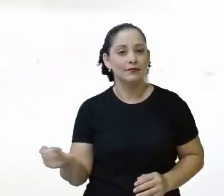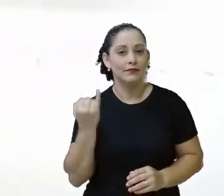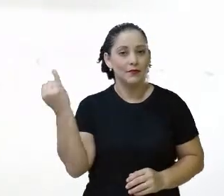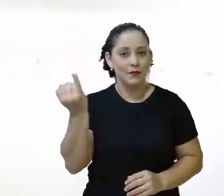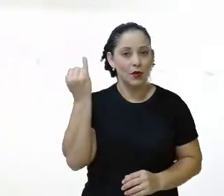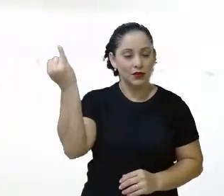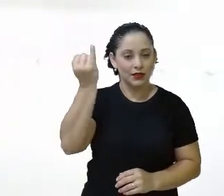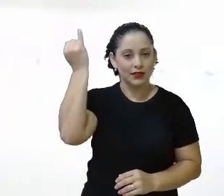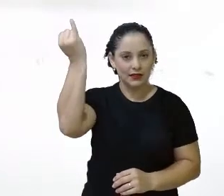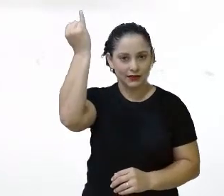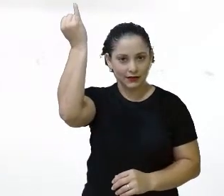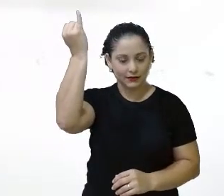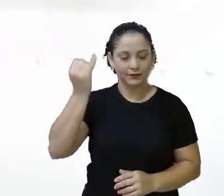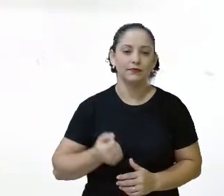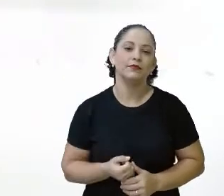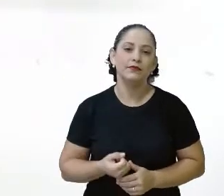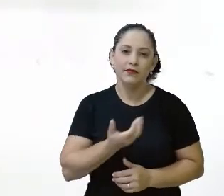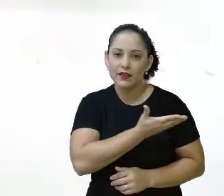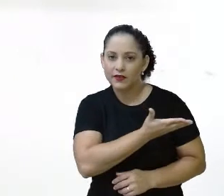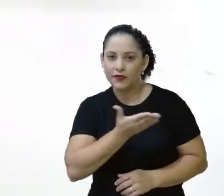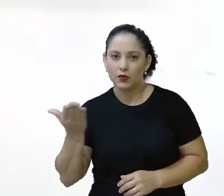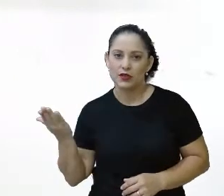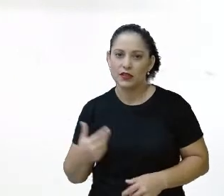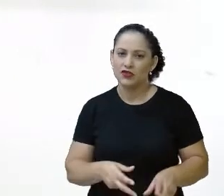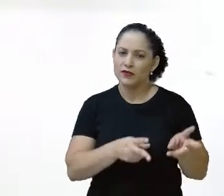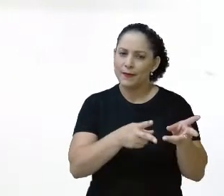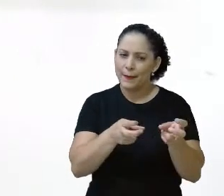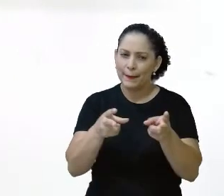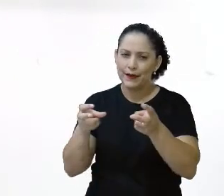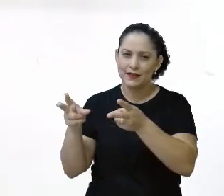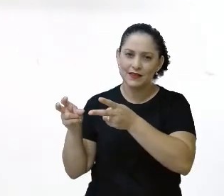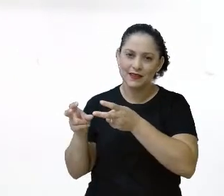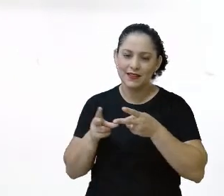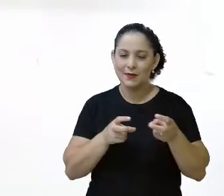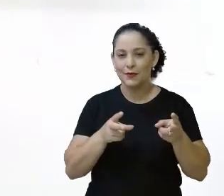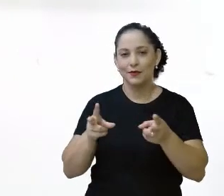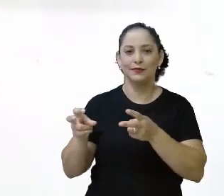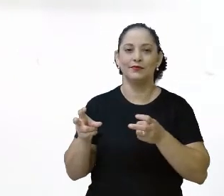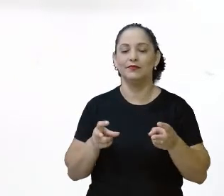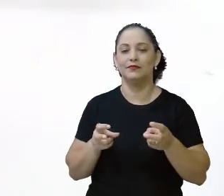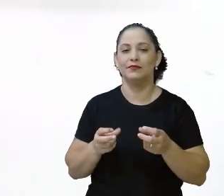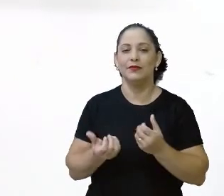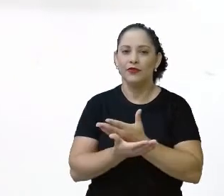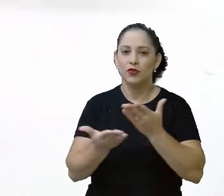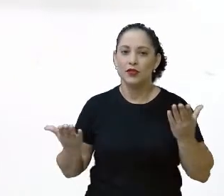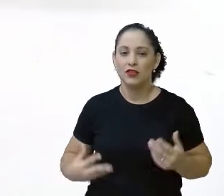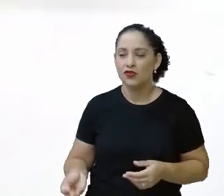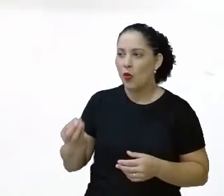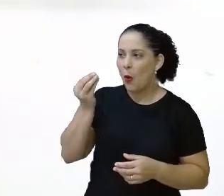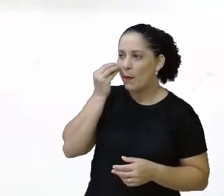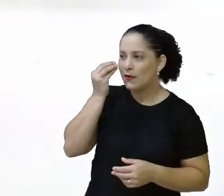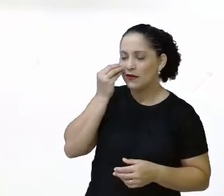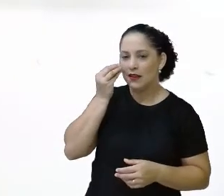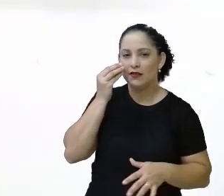importante que vocês percebam, né, que vocês observem essa